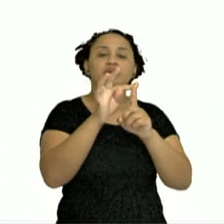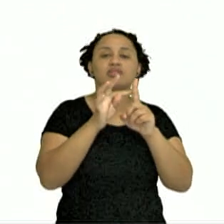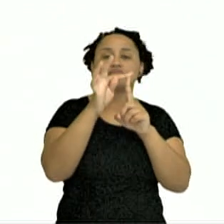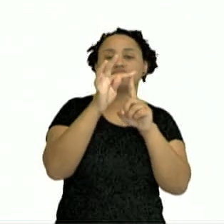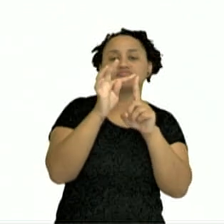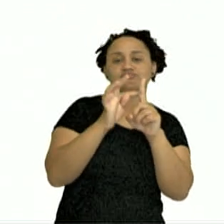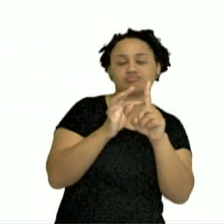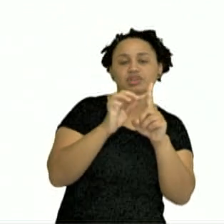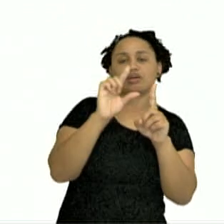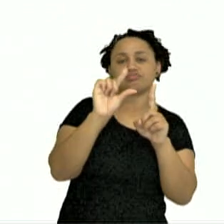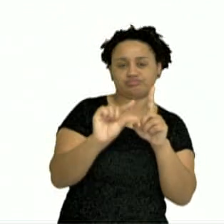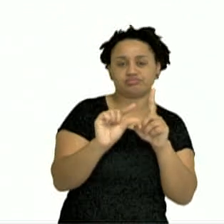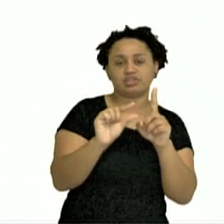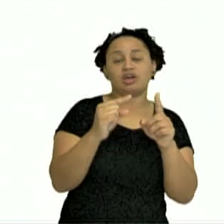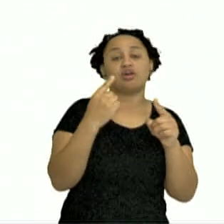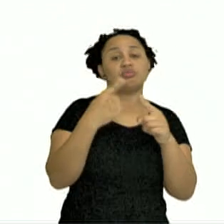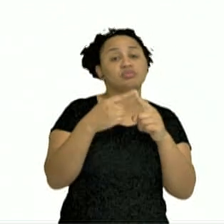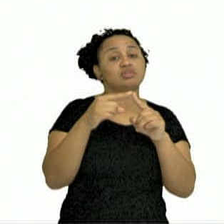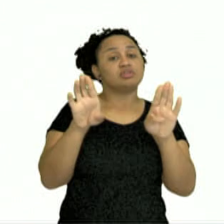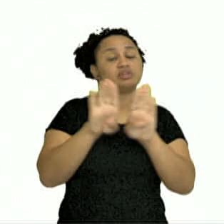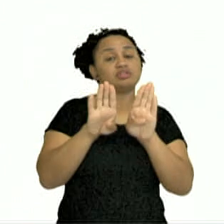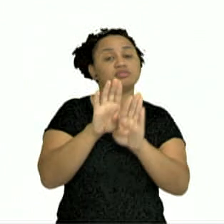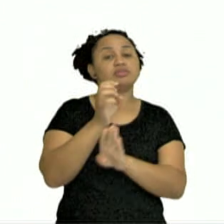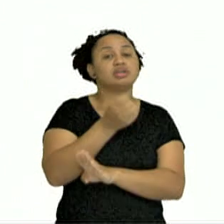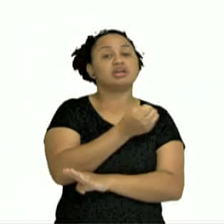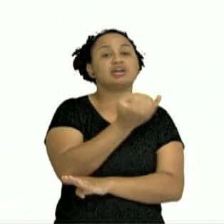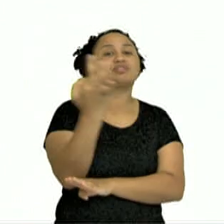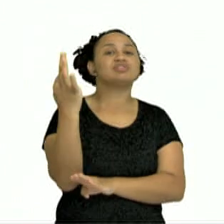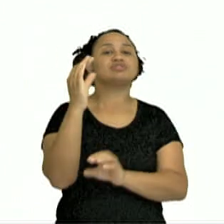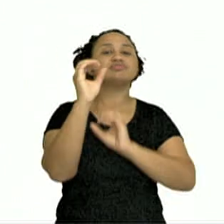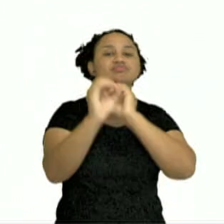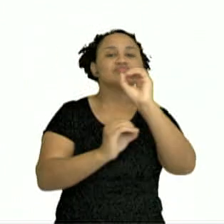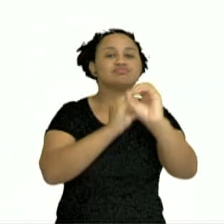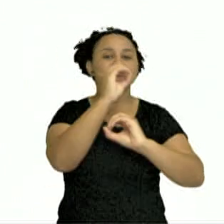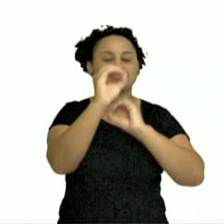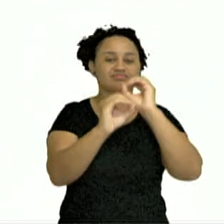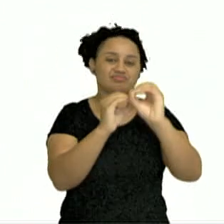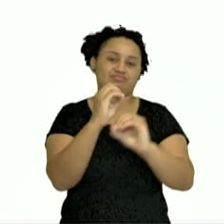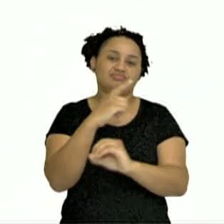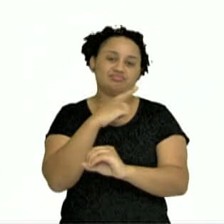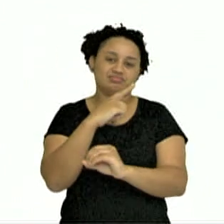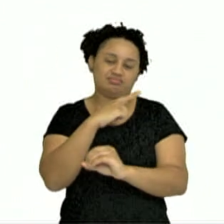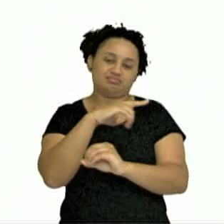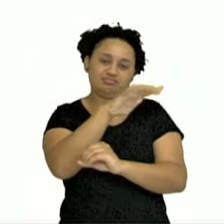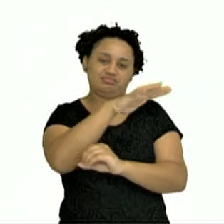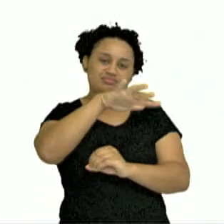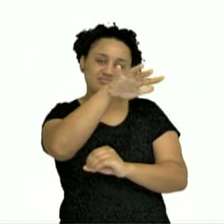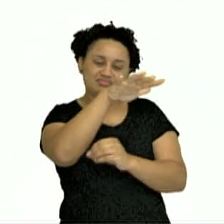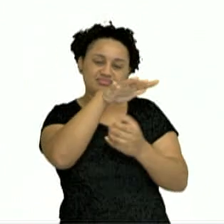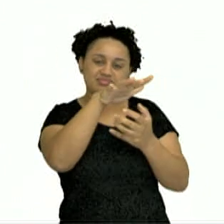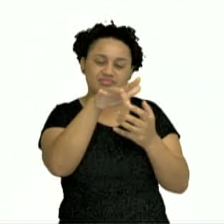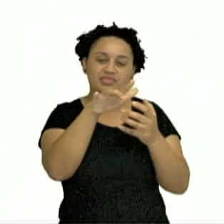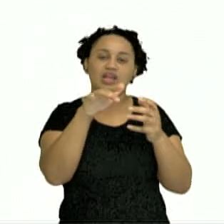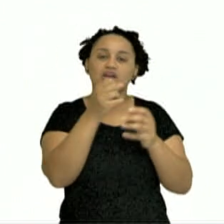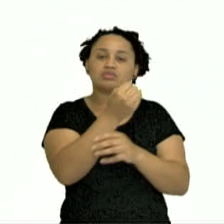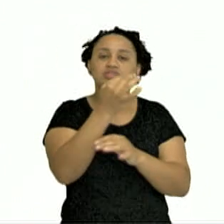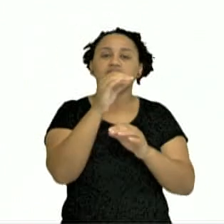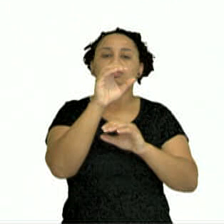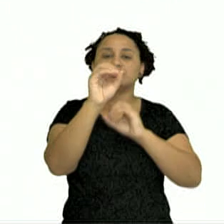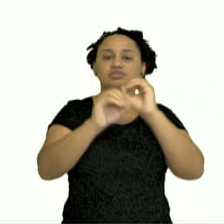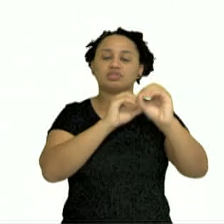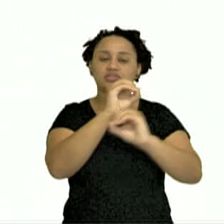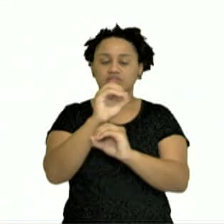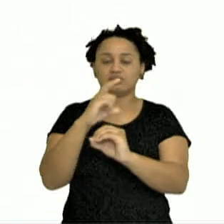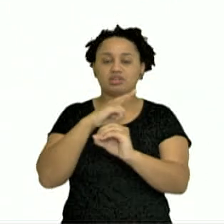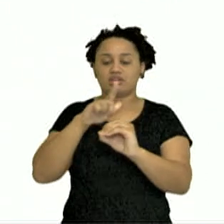temperatura, porque também menor será a quantidade de oxigênio disponível. A quantidade de oxigênio entre uma área próxima